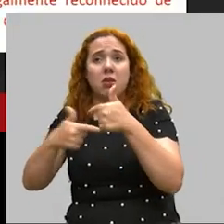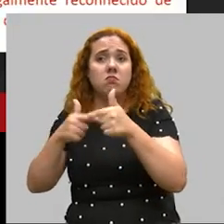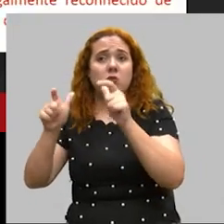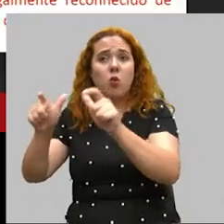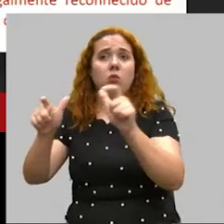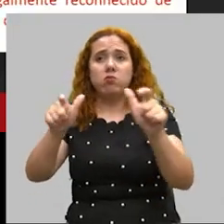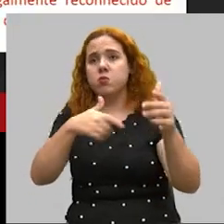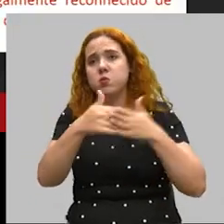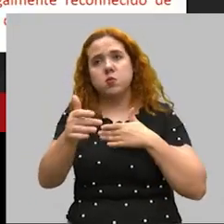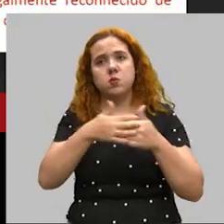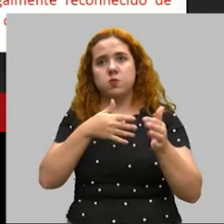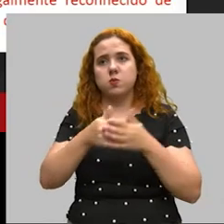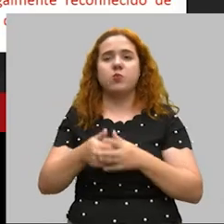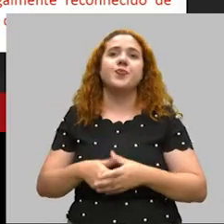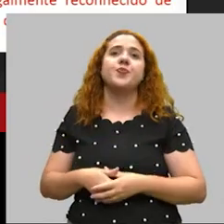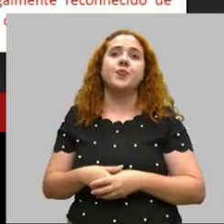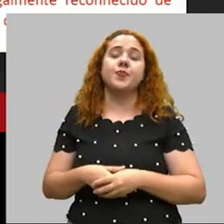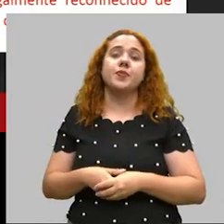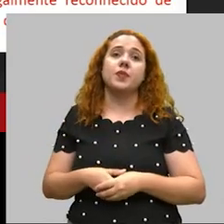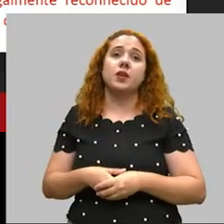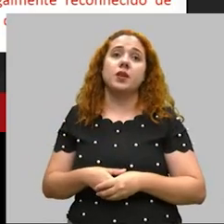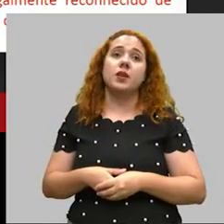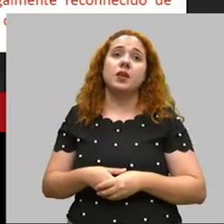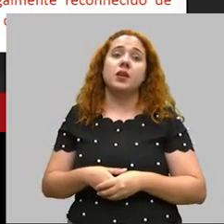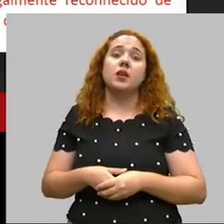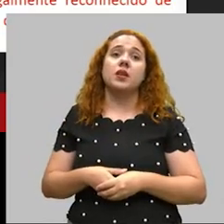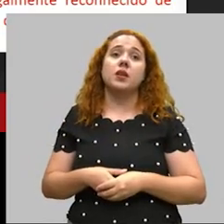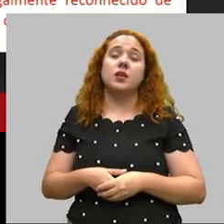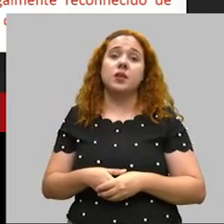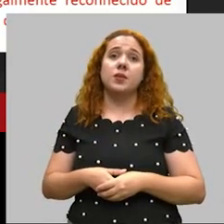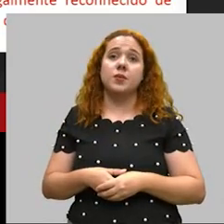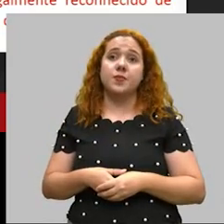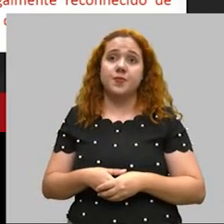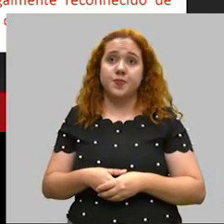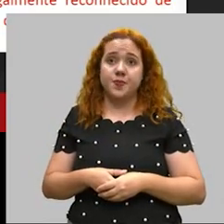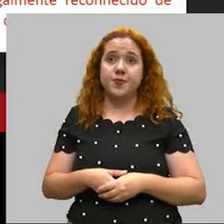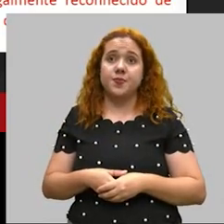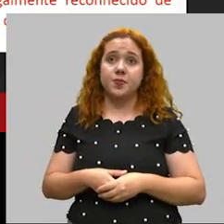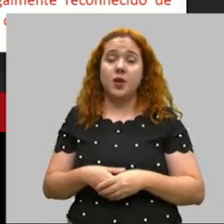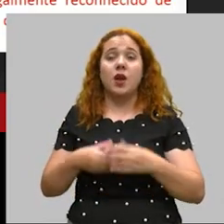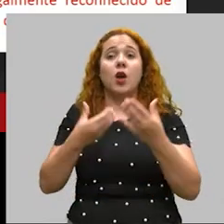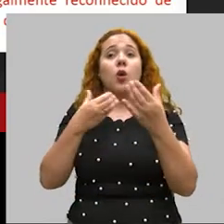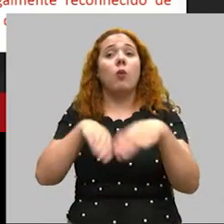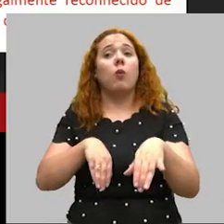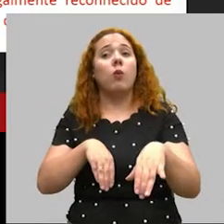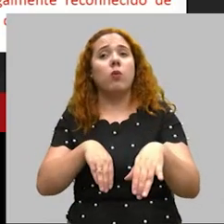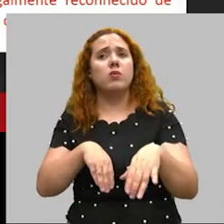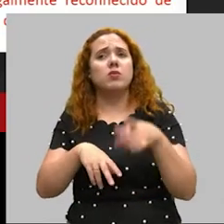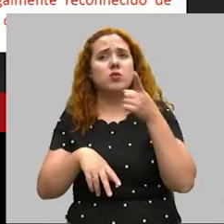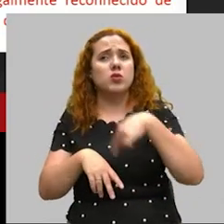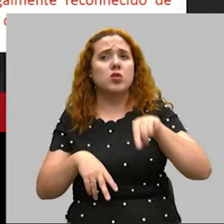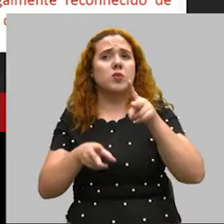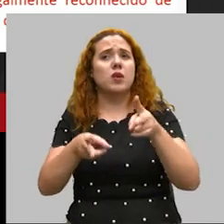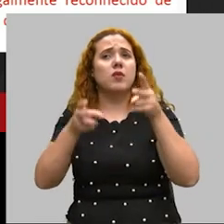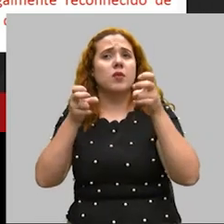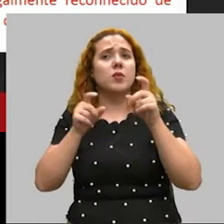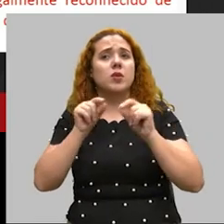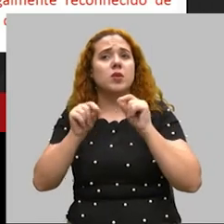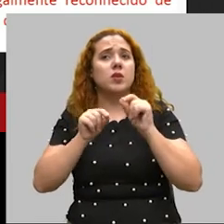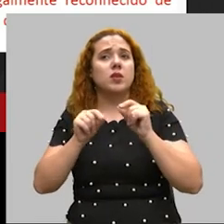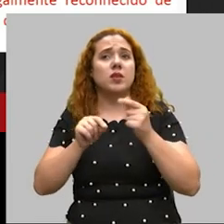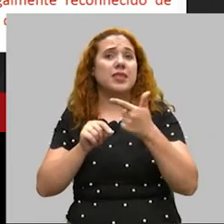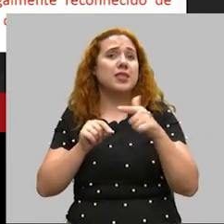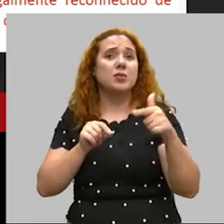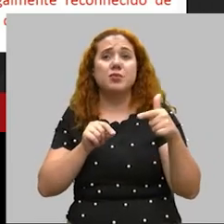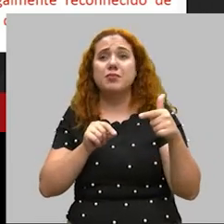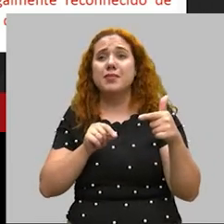daí indo um pouco para o que eu tinha aqui para falar assim em relação aos concursos que a gente observa a gente não tem